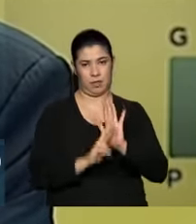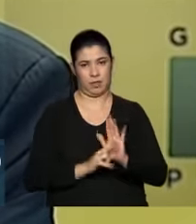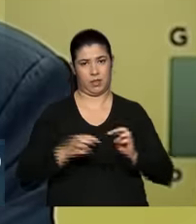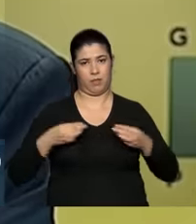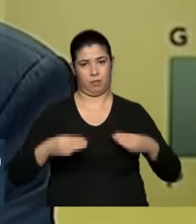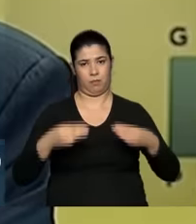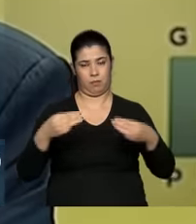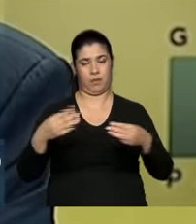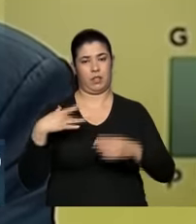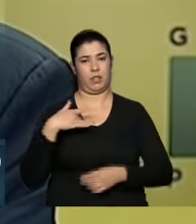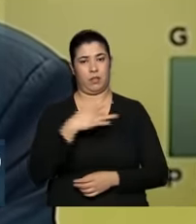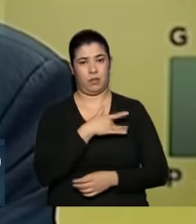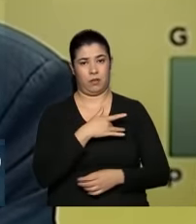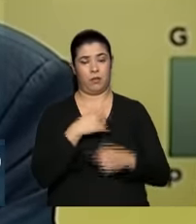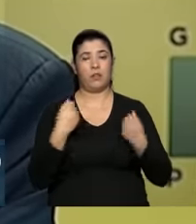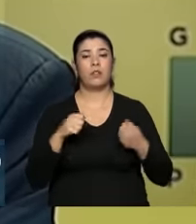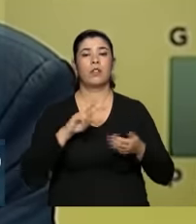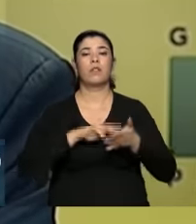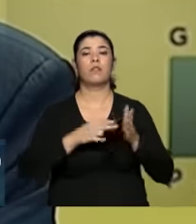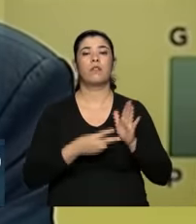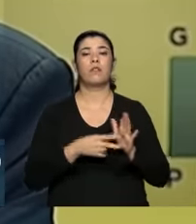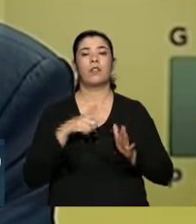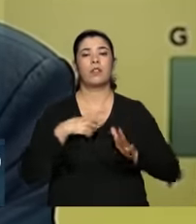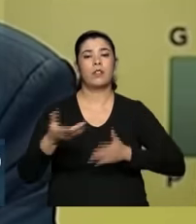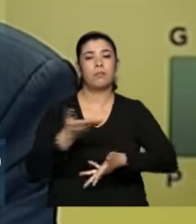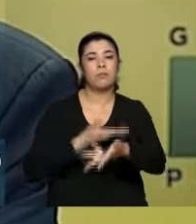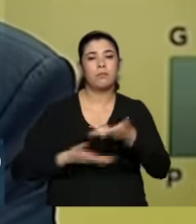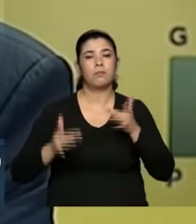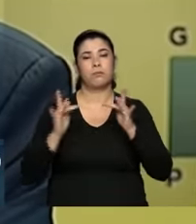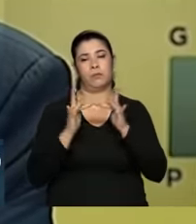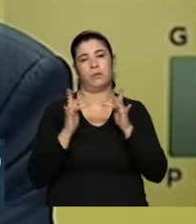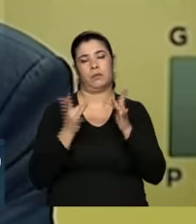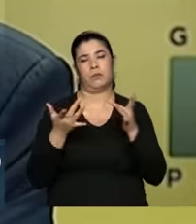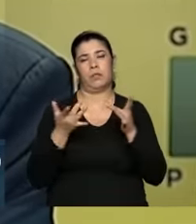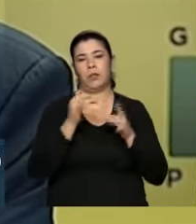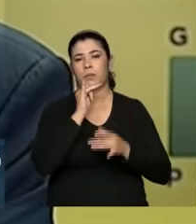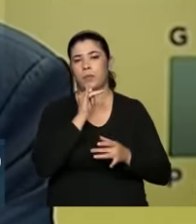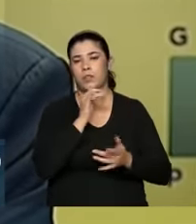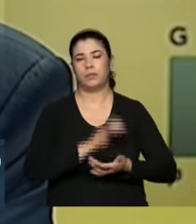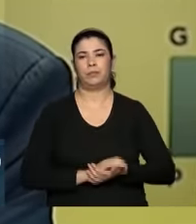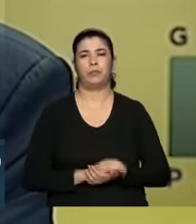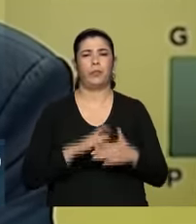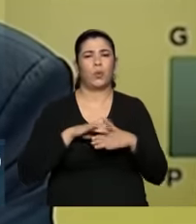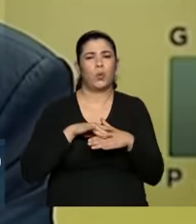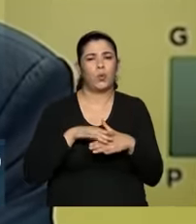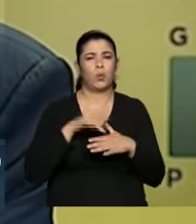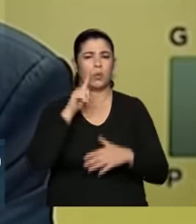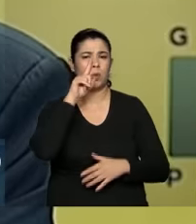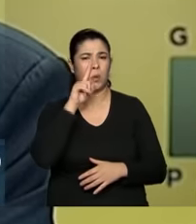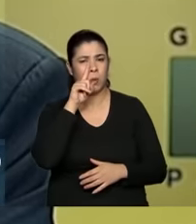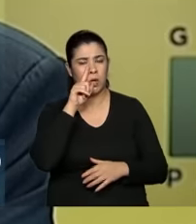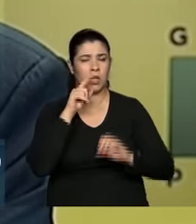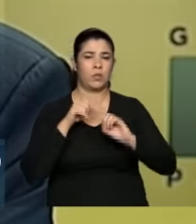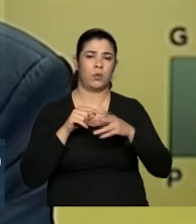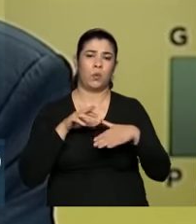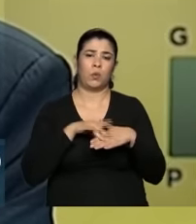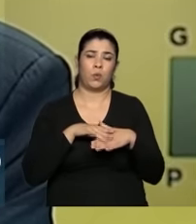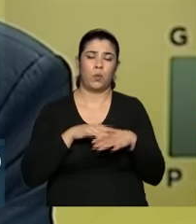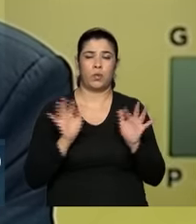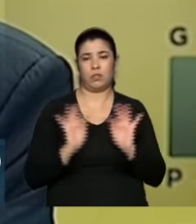Que existe uma interação de trabalho na região. Que, por exemplo, doenças mais graves, doenças mais simples serão